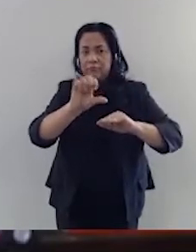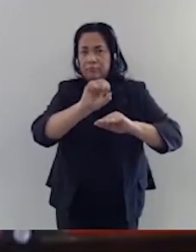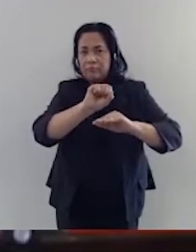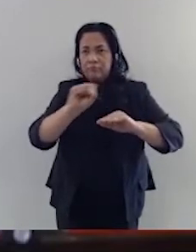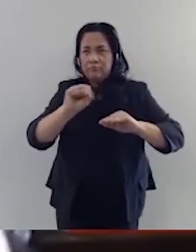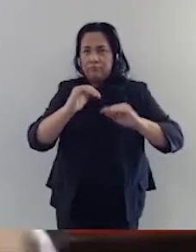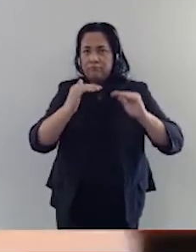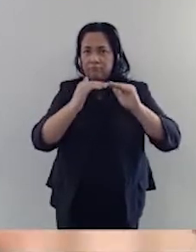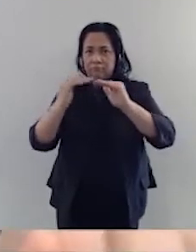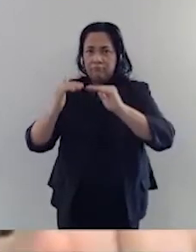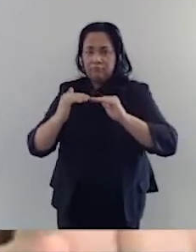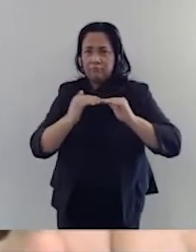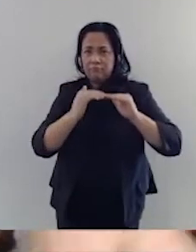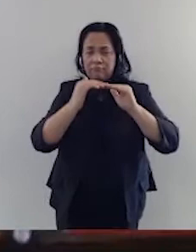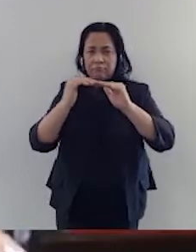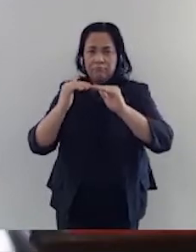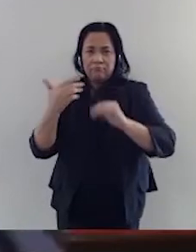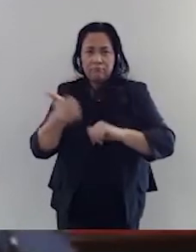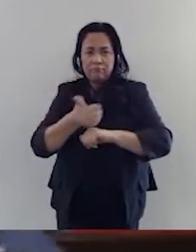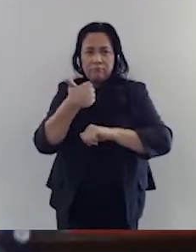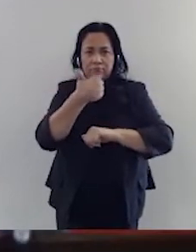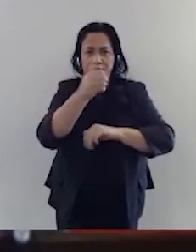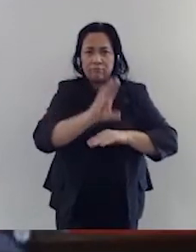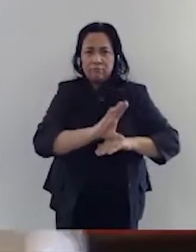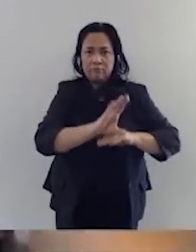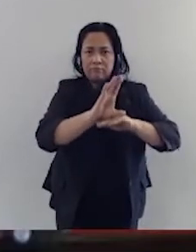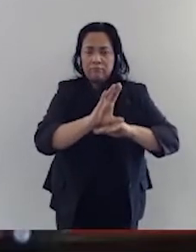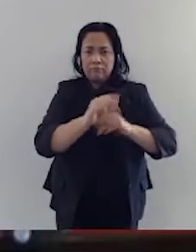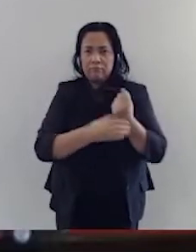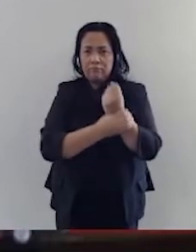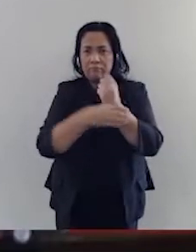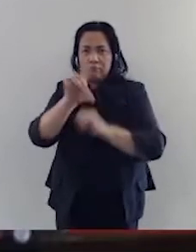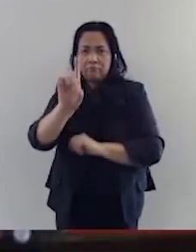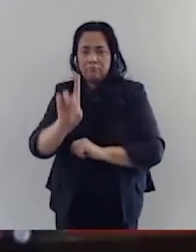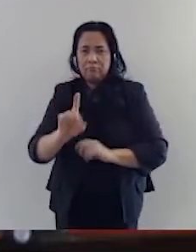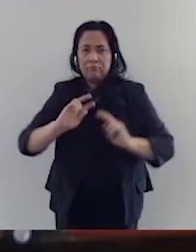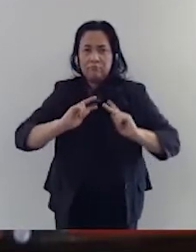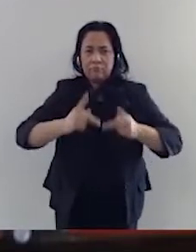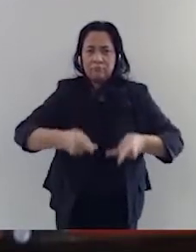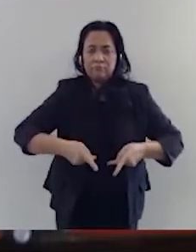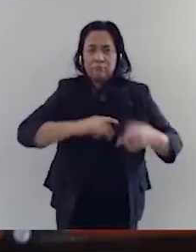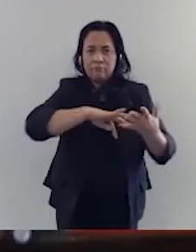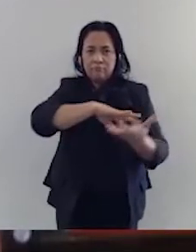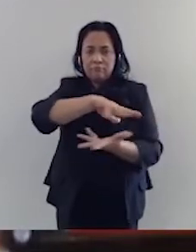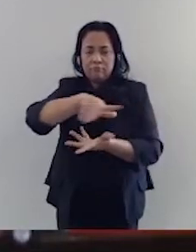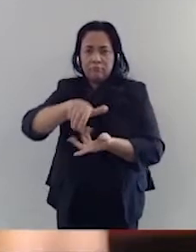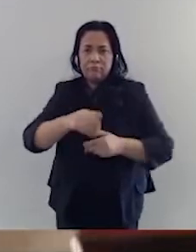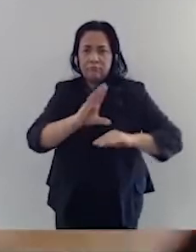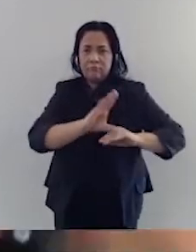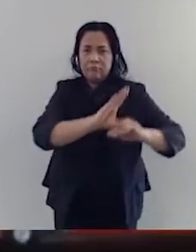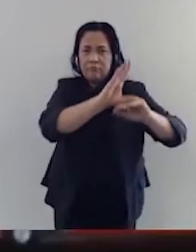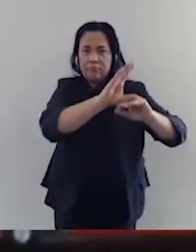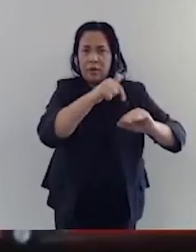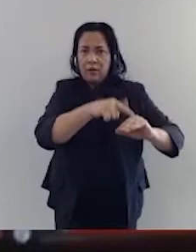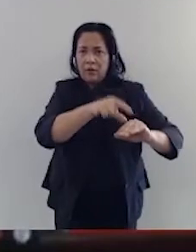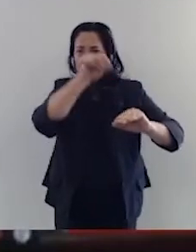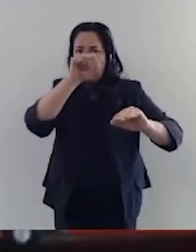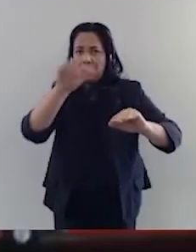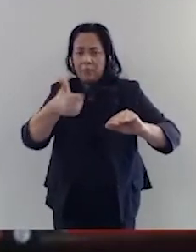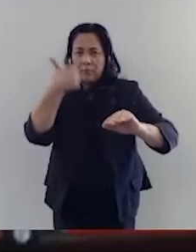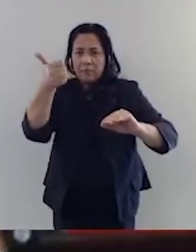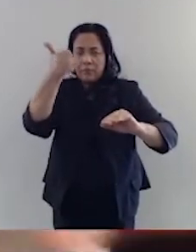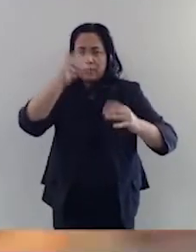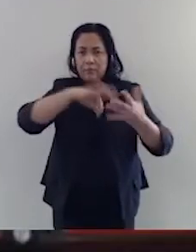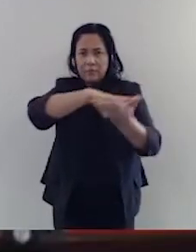os melhores diplomas dos direitos humanos no mundo. Está entre as melhores constituições do mundo. O